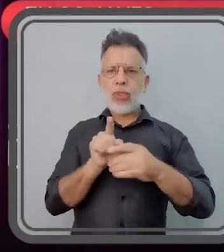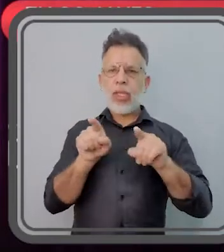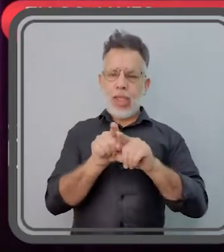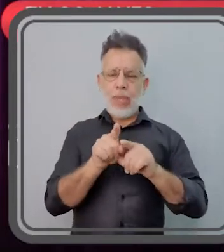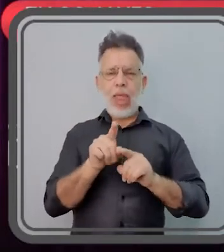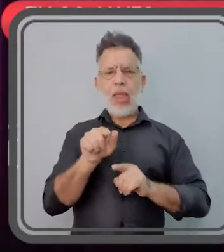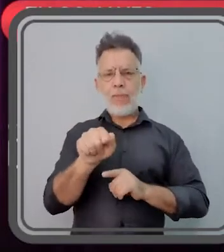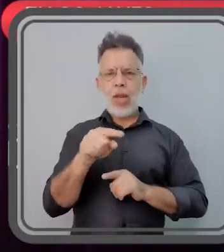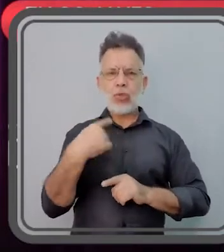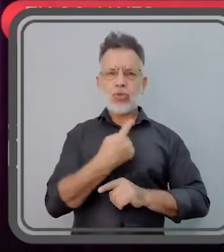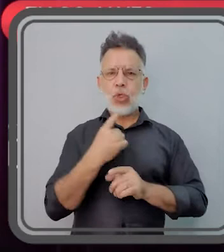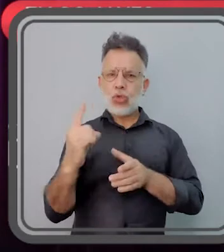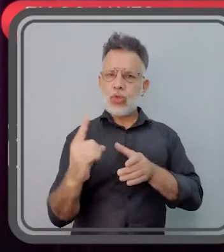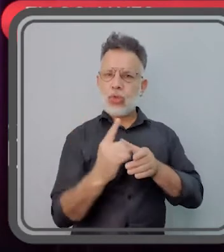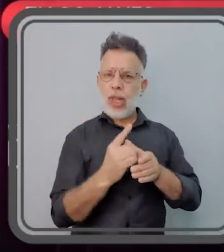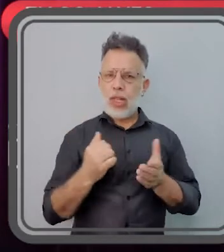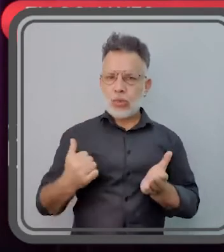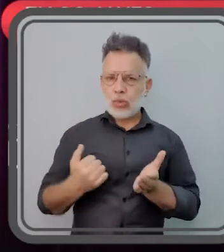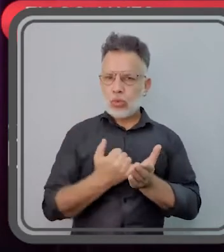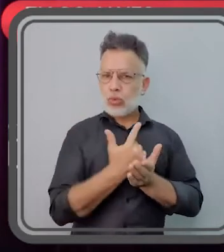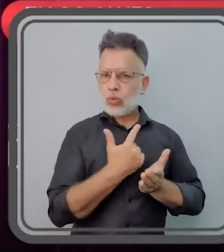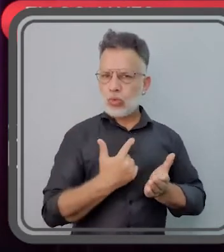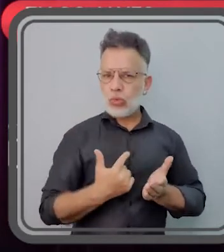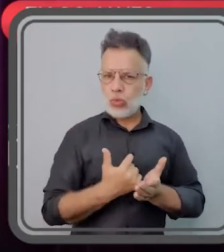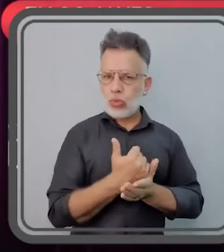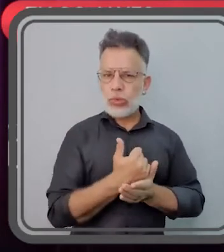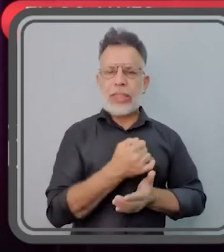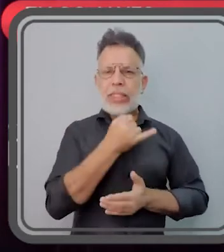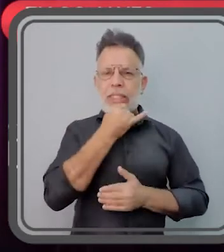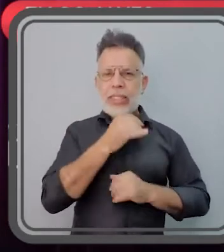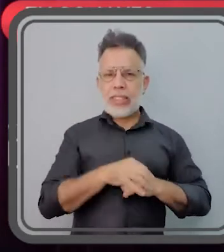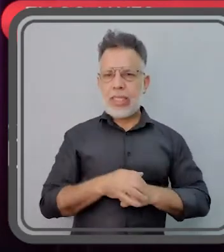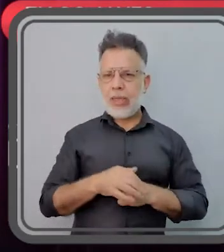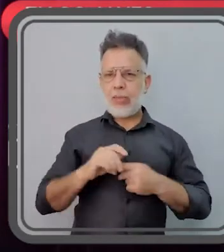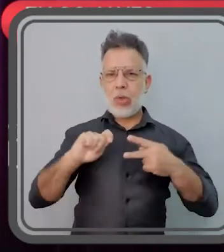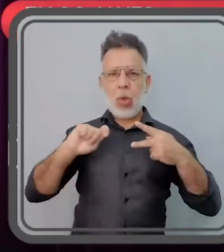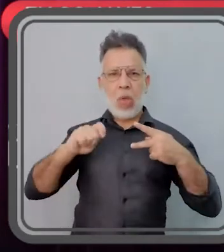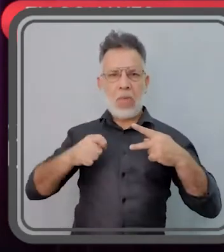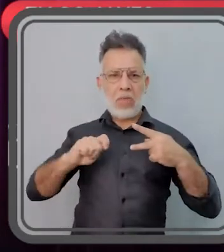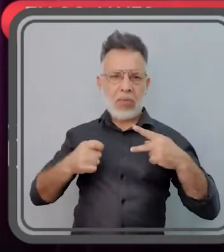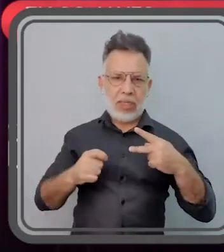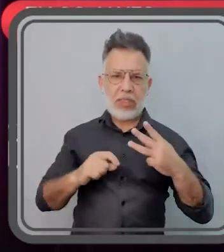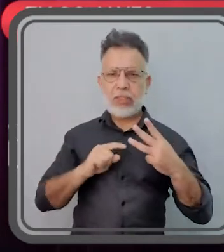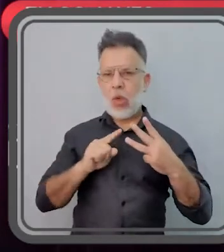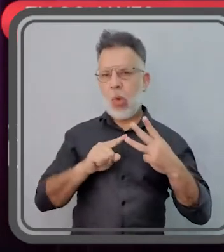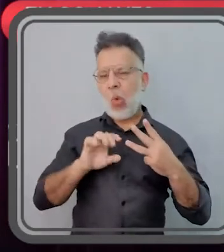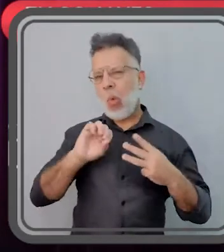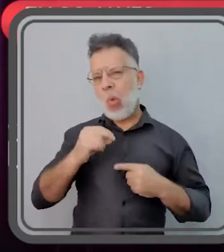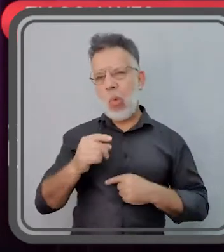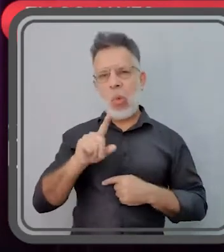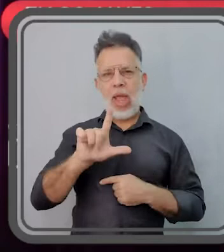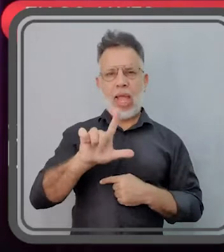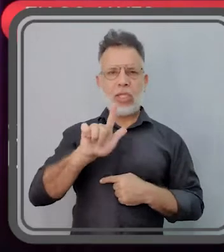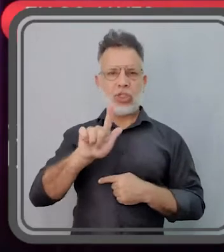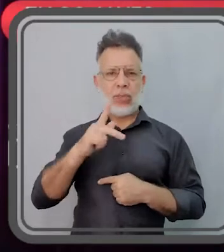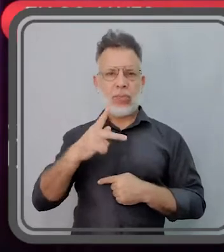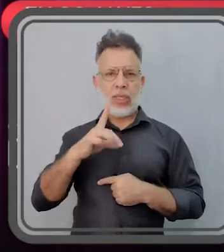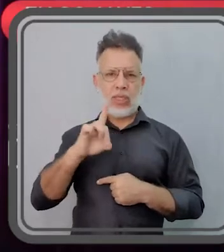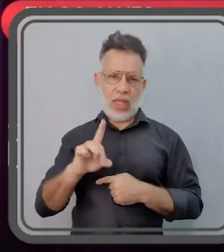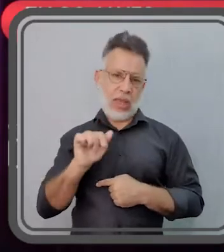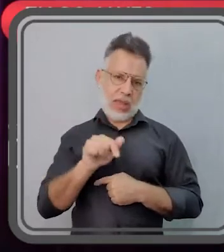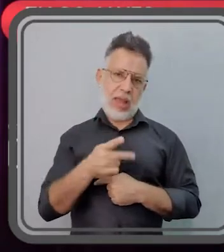consumidor final, posso falar, no, por exemplo, PIX ou LGPD no Brasil, ou